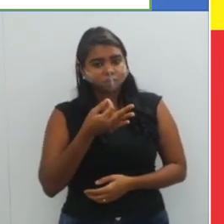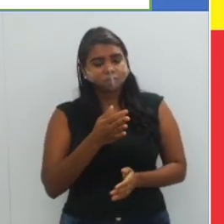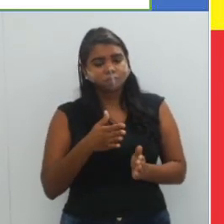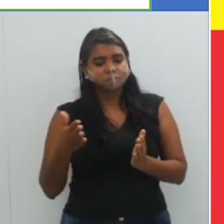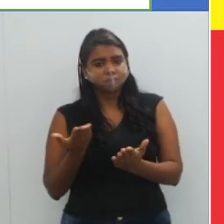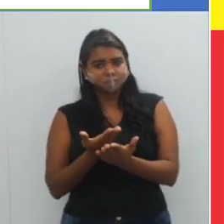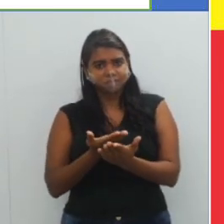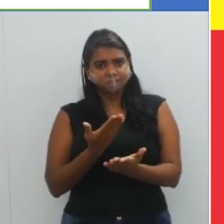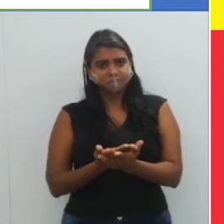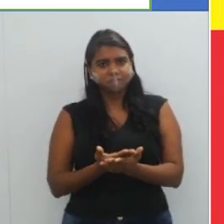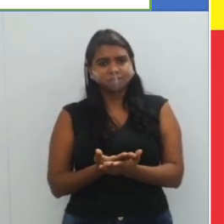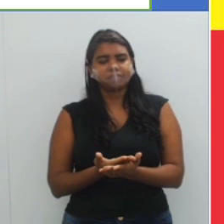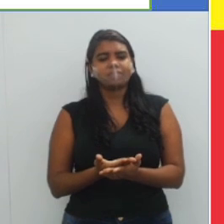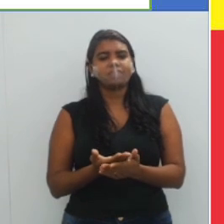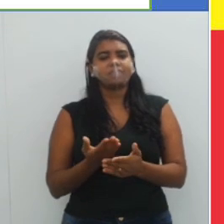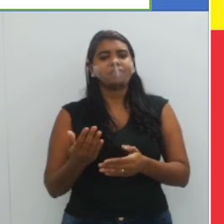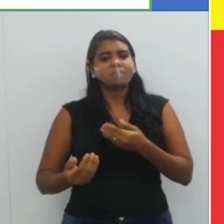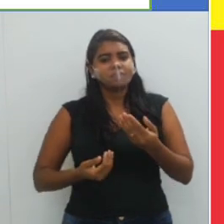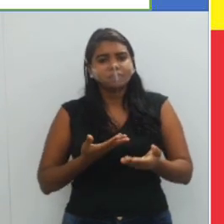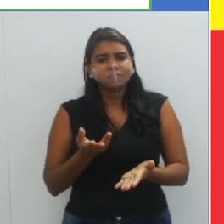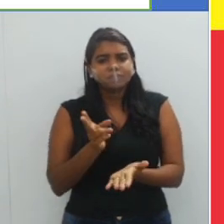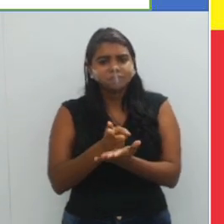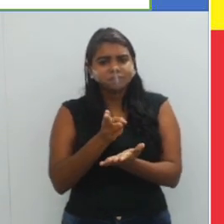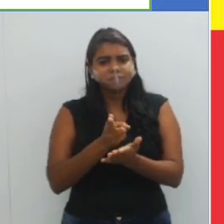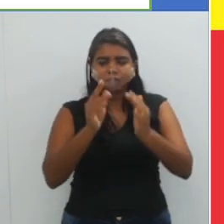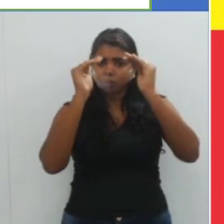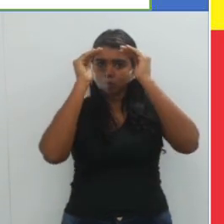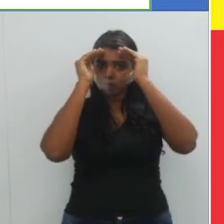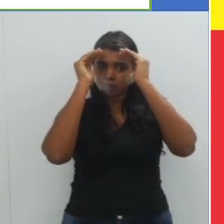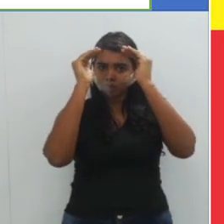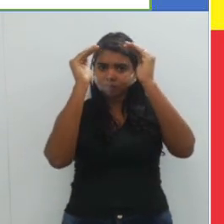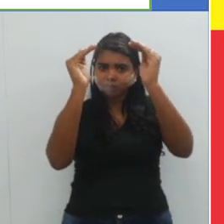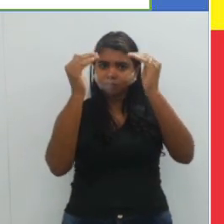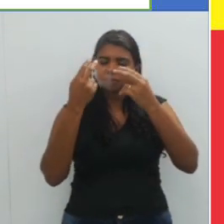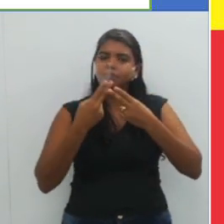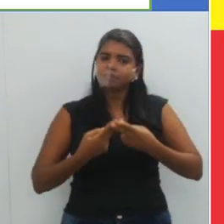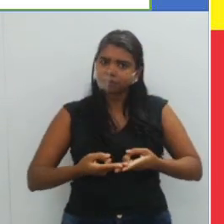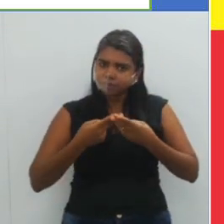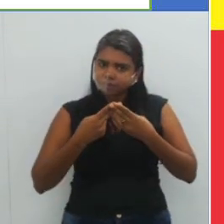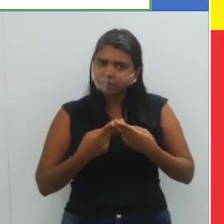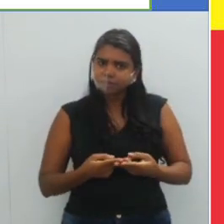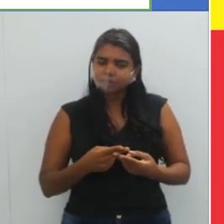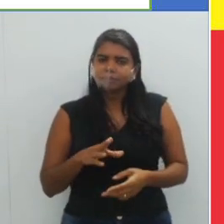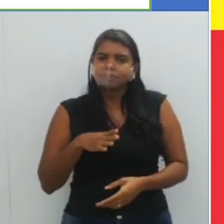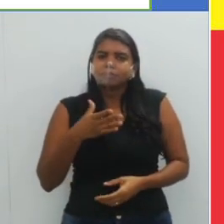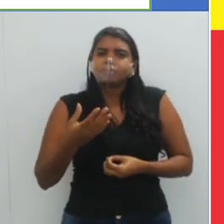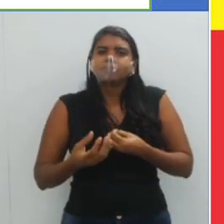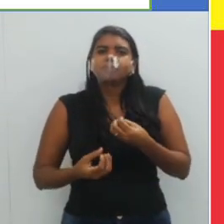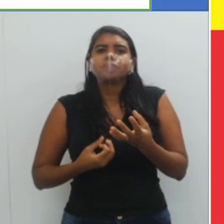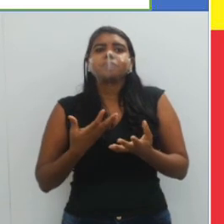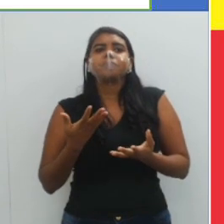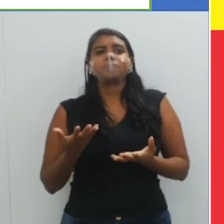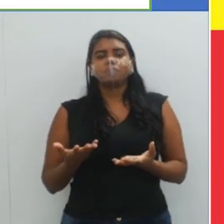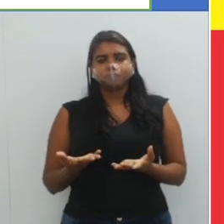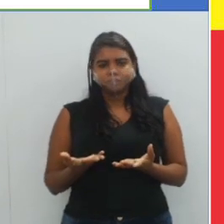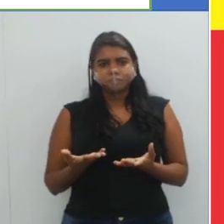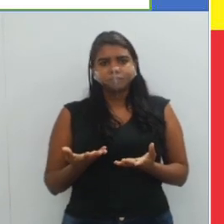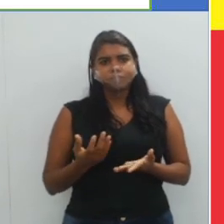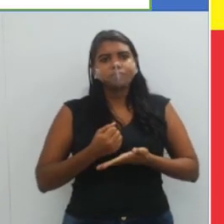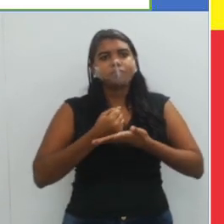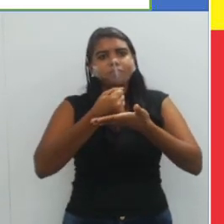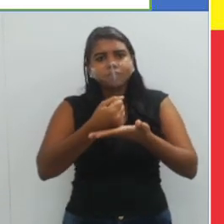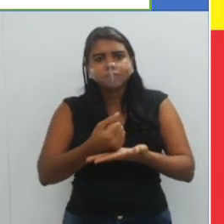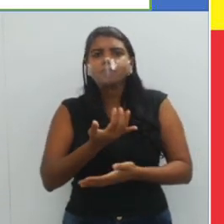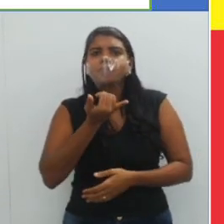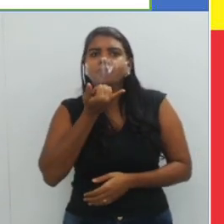durante nossas aulas, vamos reforçar sempre o respeito, a paciência, o altruísmo, a